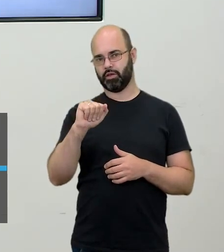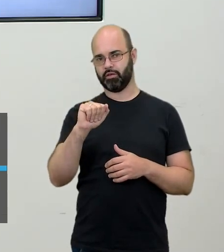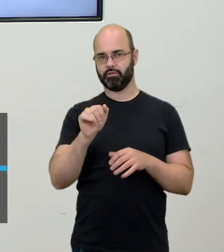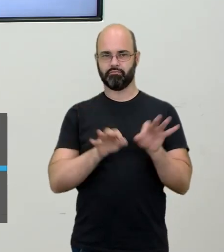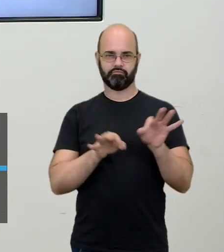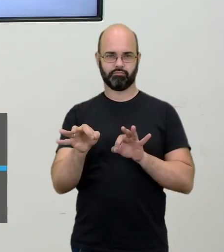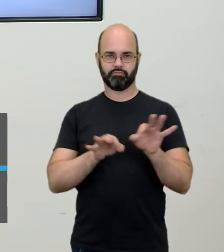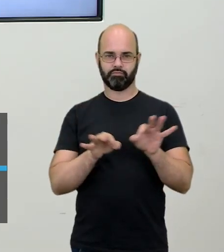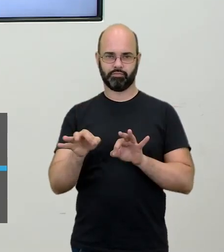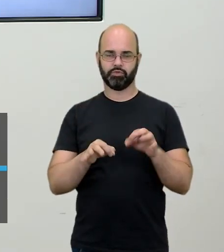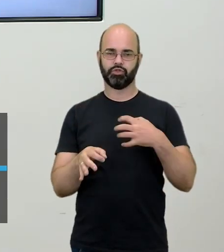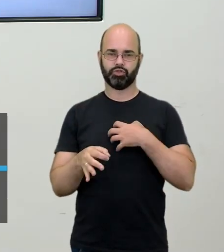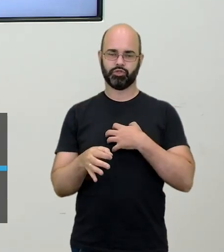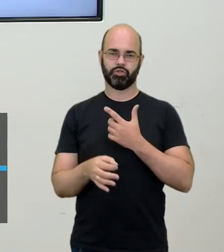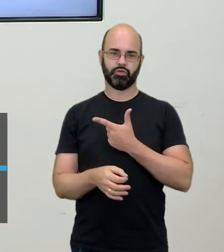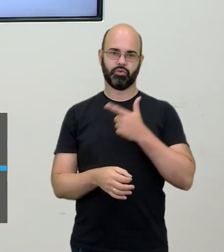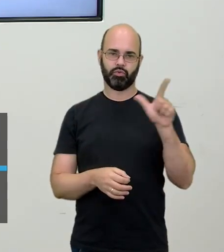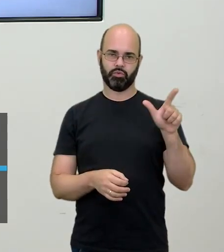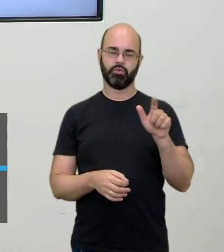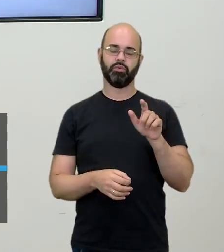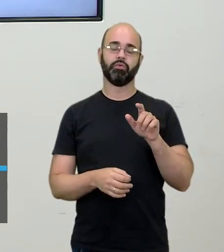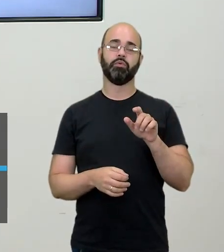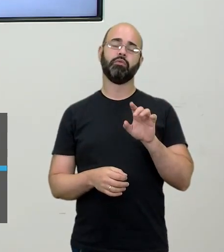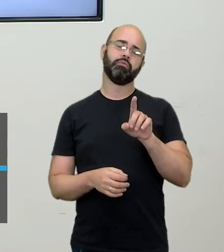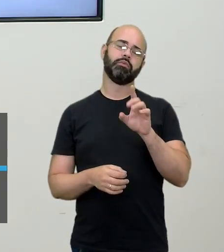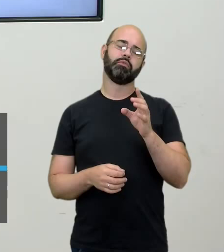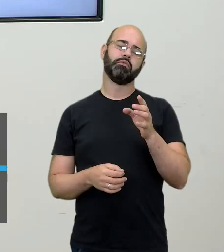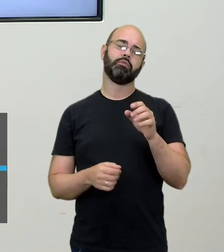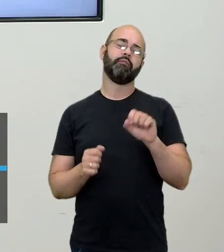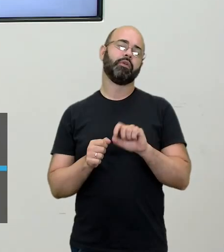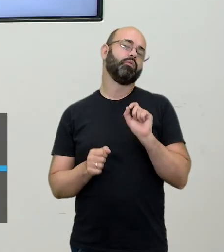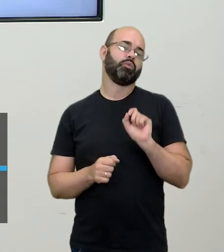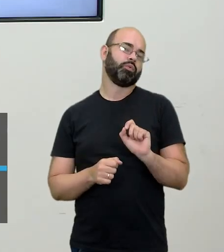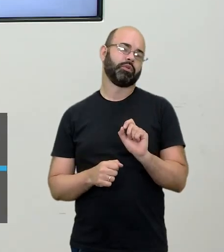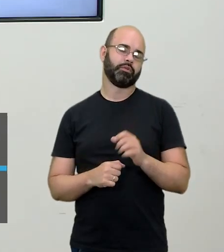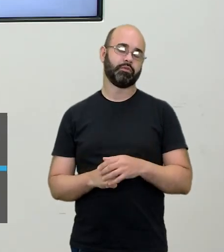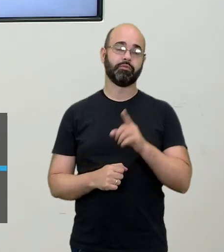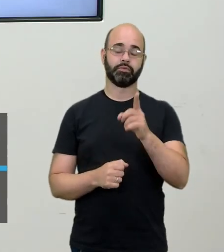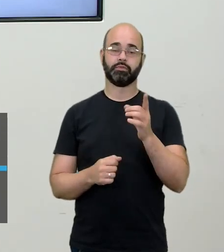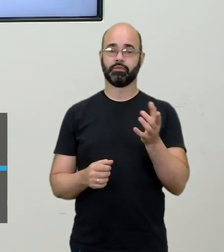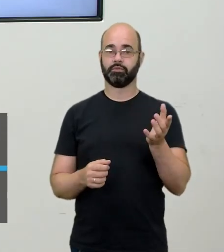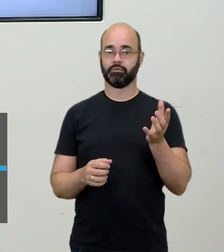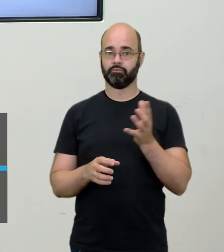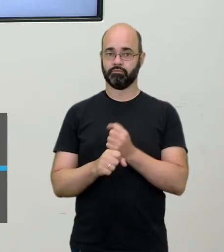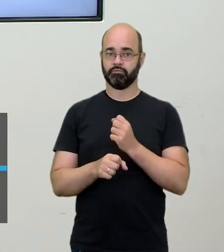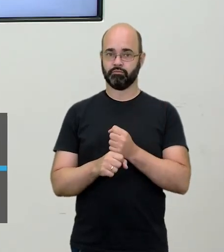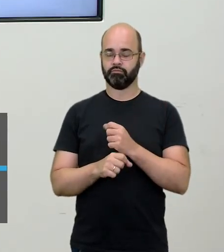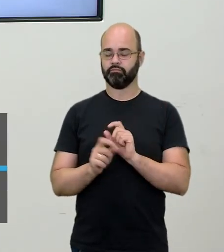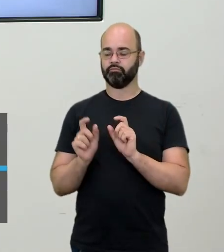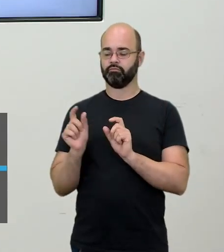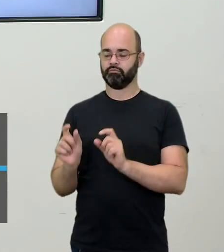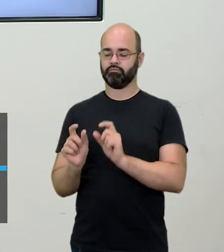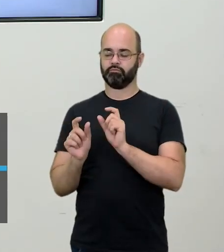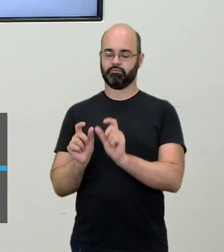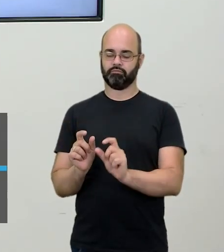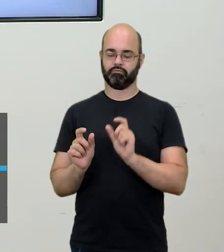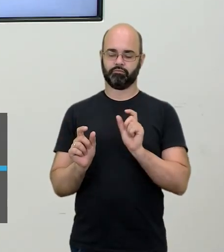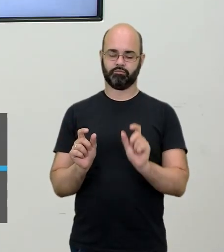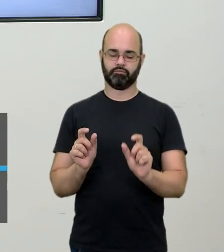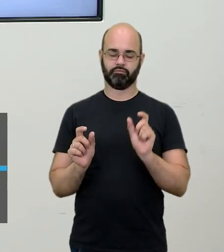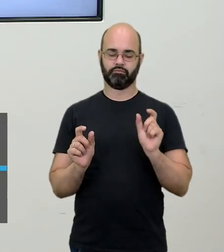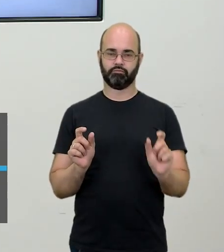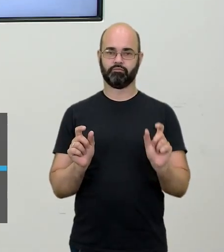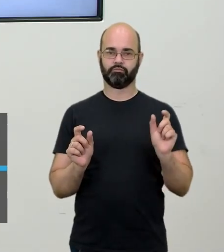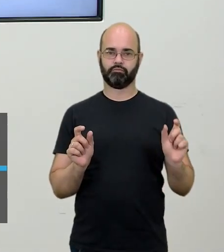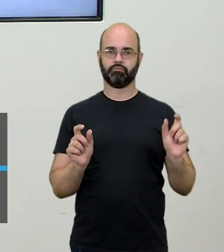problemas, né? Em que você, na realidade, vai fazer o quê? Na realidade, você vai somar os termos, né? Depois, na interação